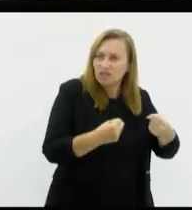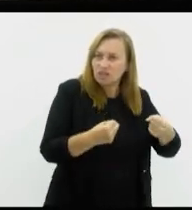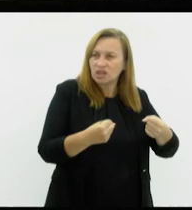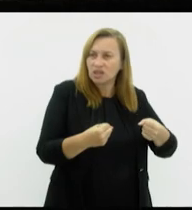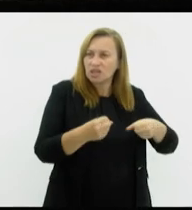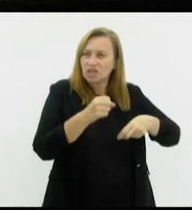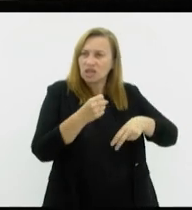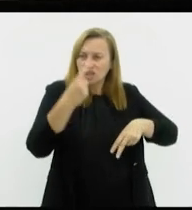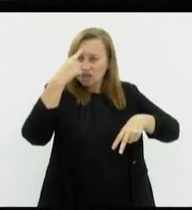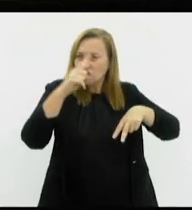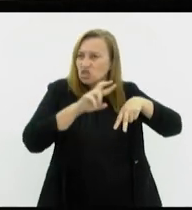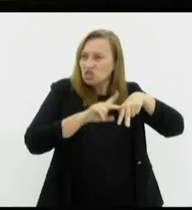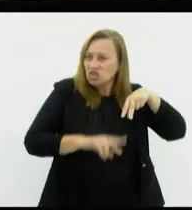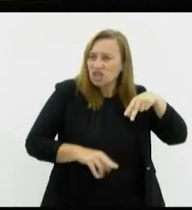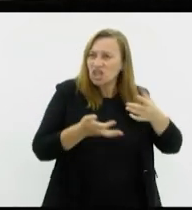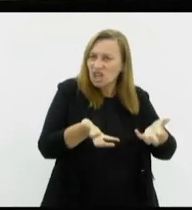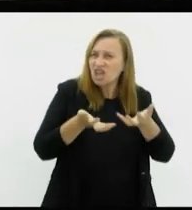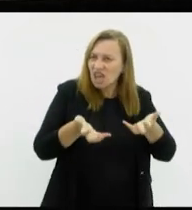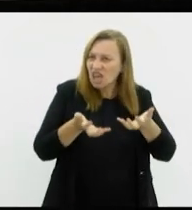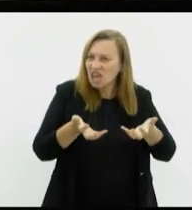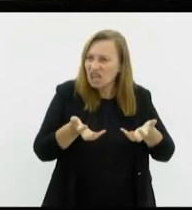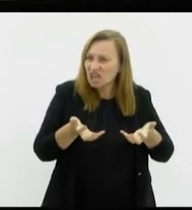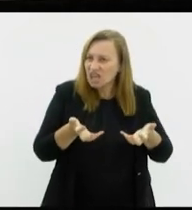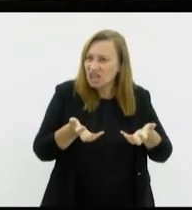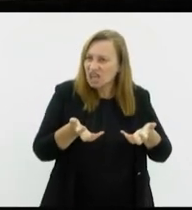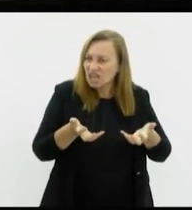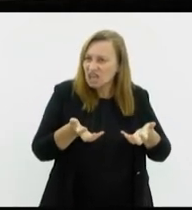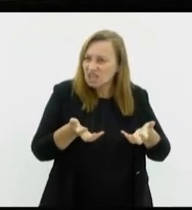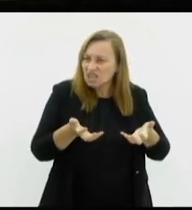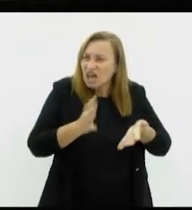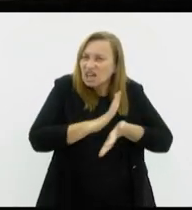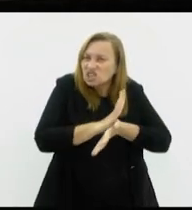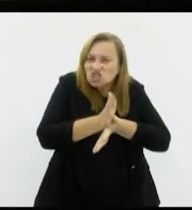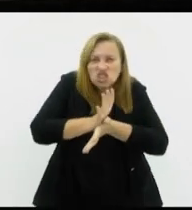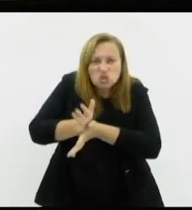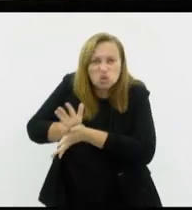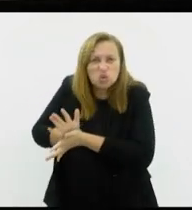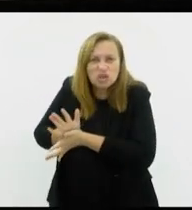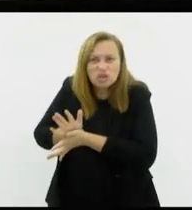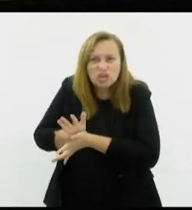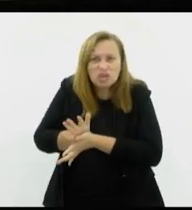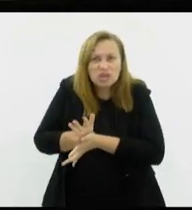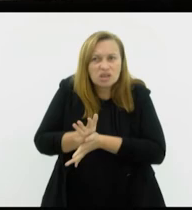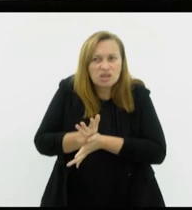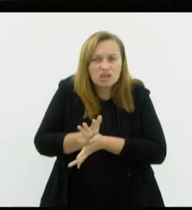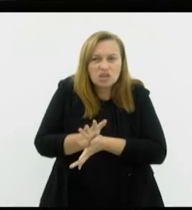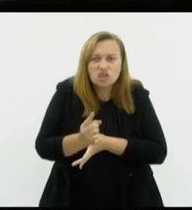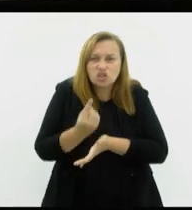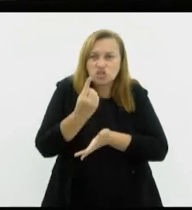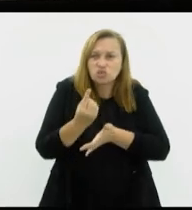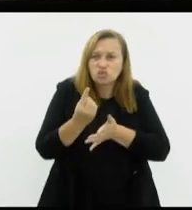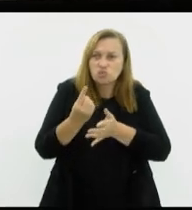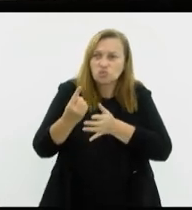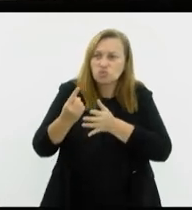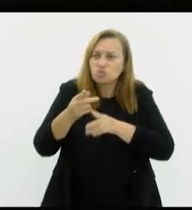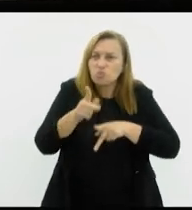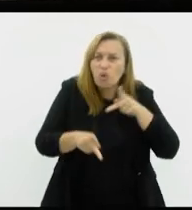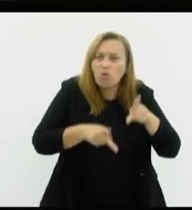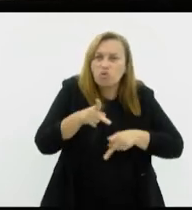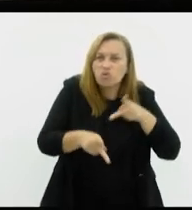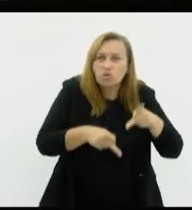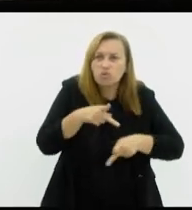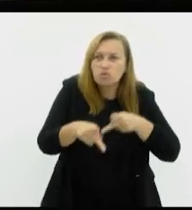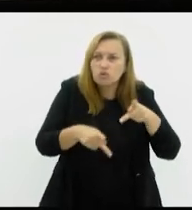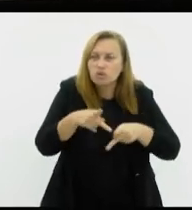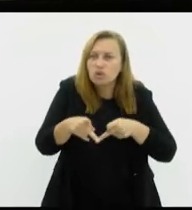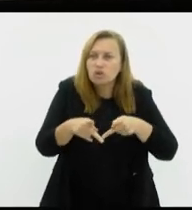gênero e querem promover a destruição de uma nação e de uma população,